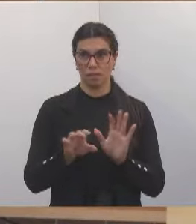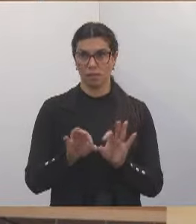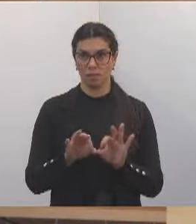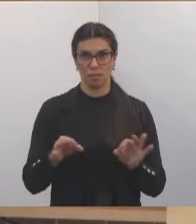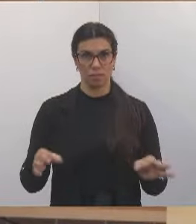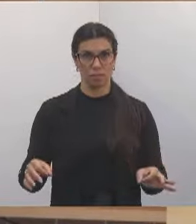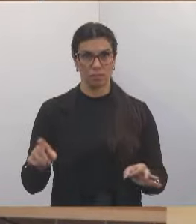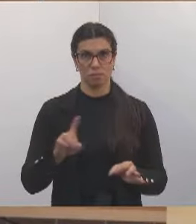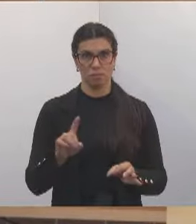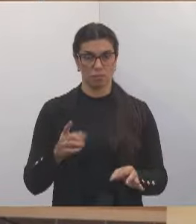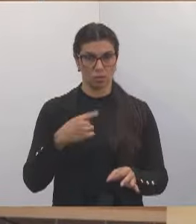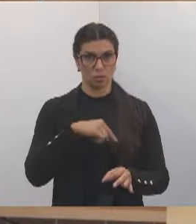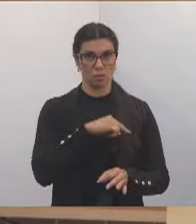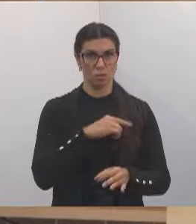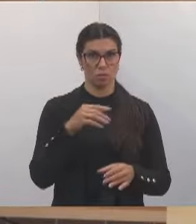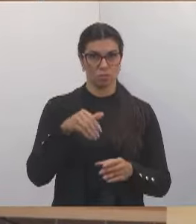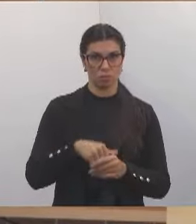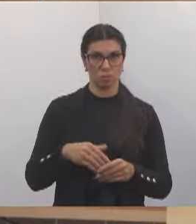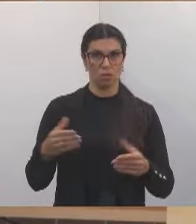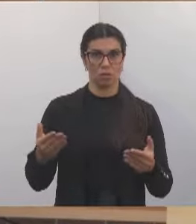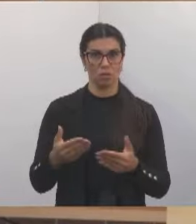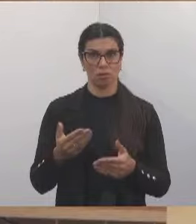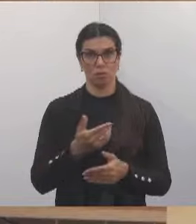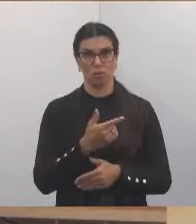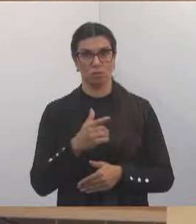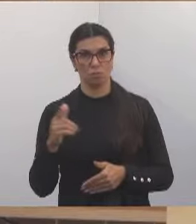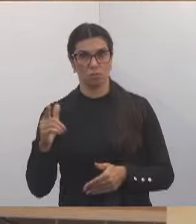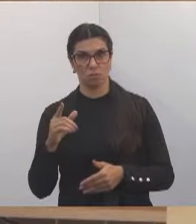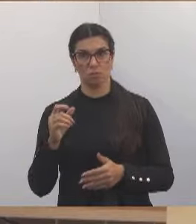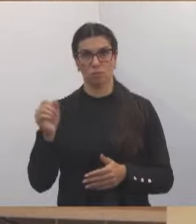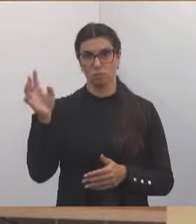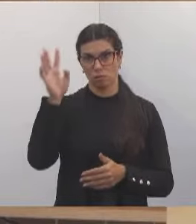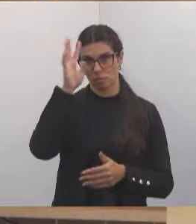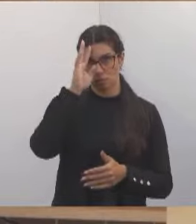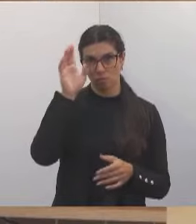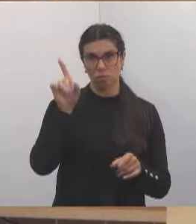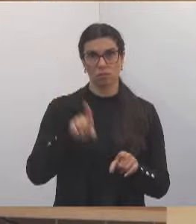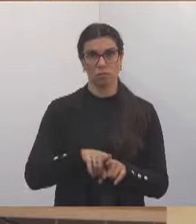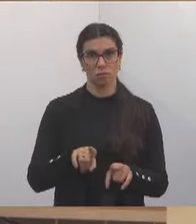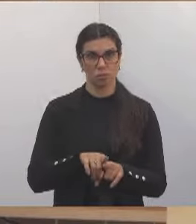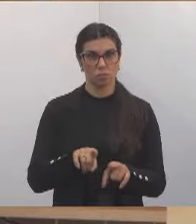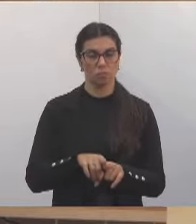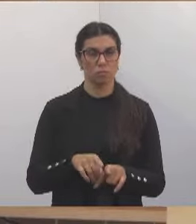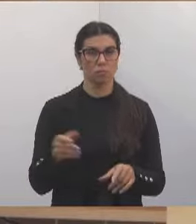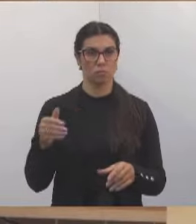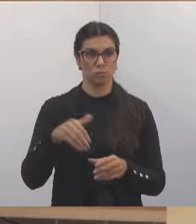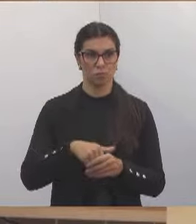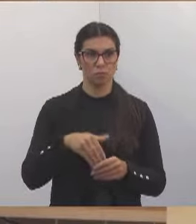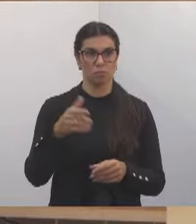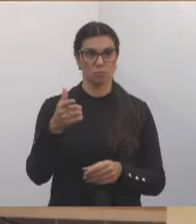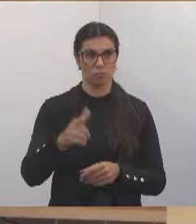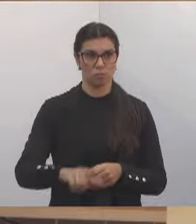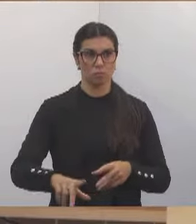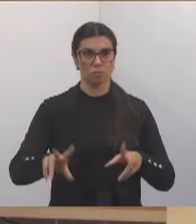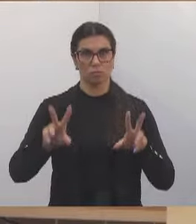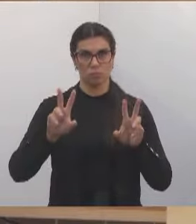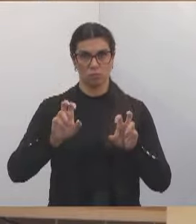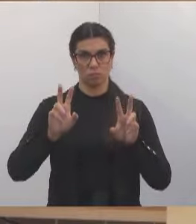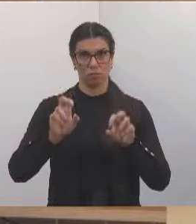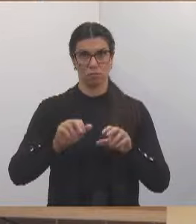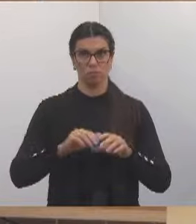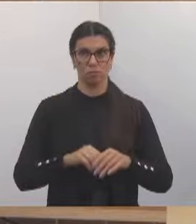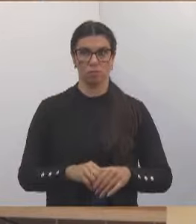ser votado agora e a semana que vem volta para essa casa para ser debatido o assunto